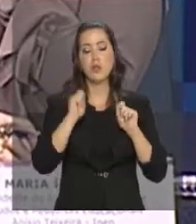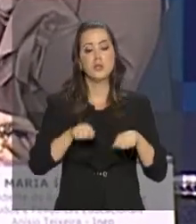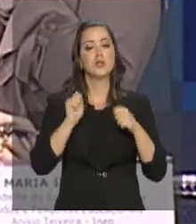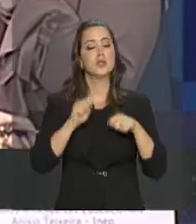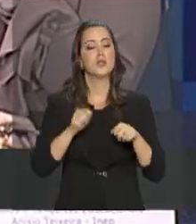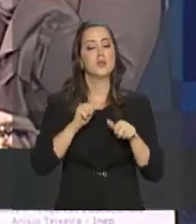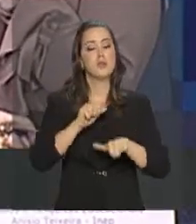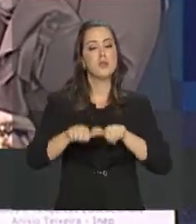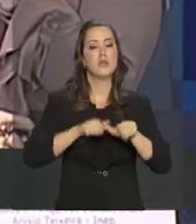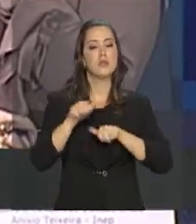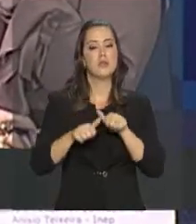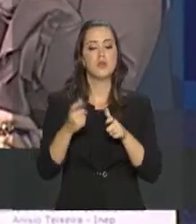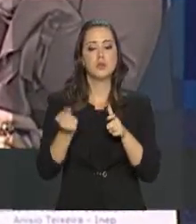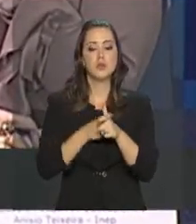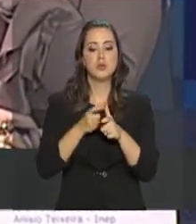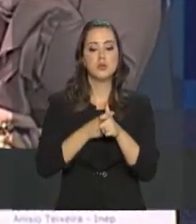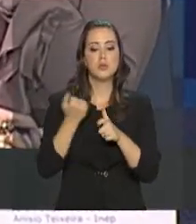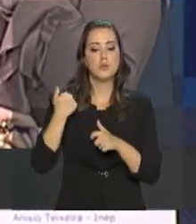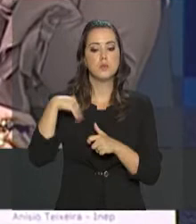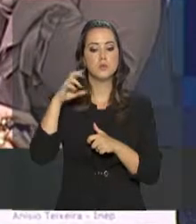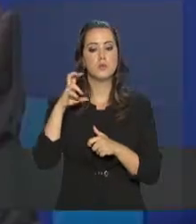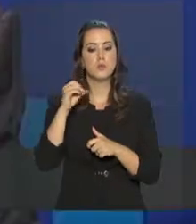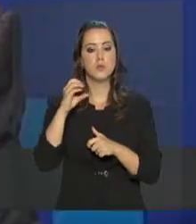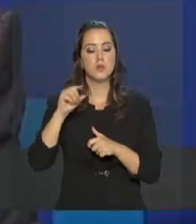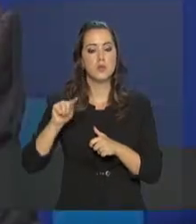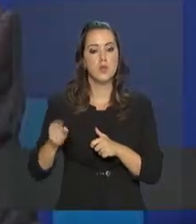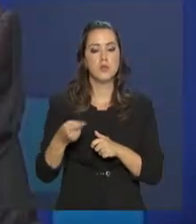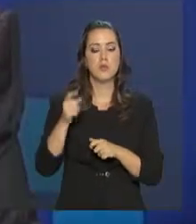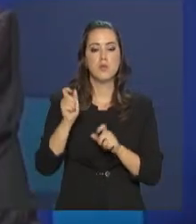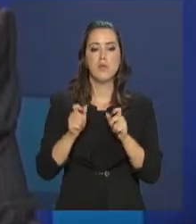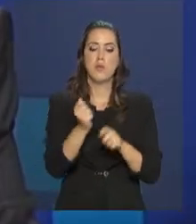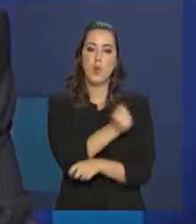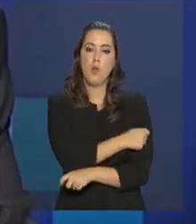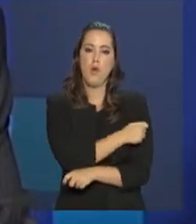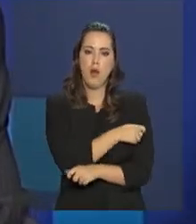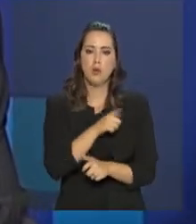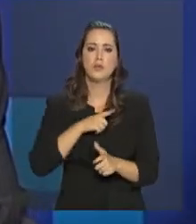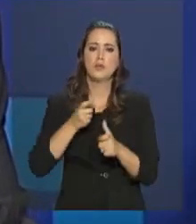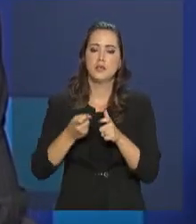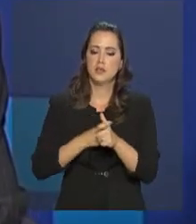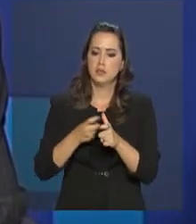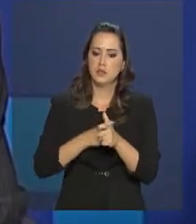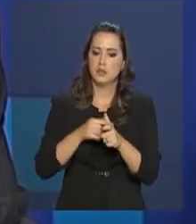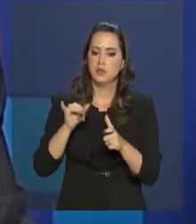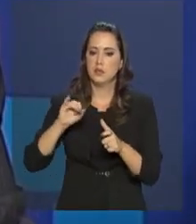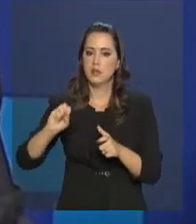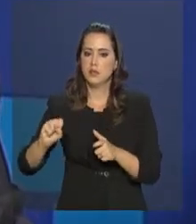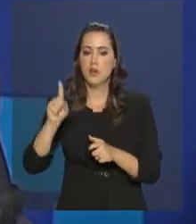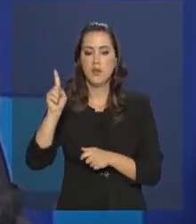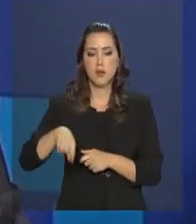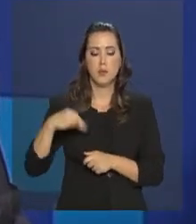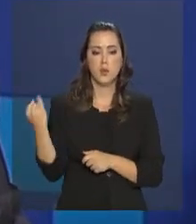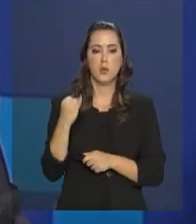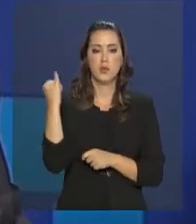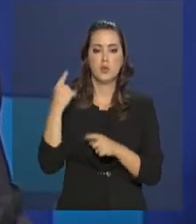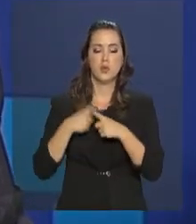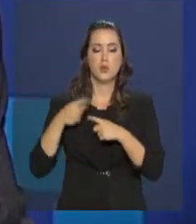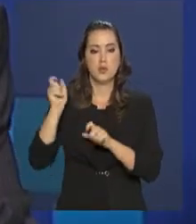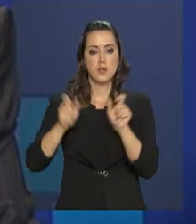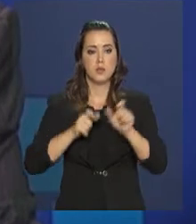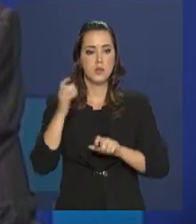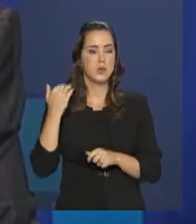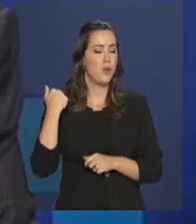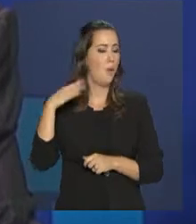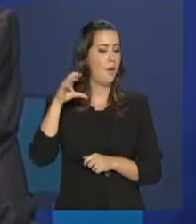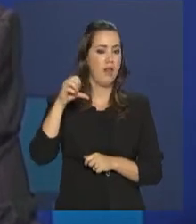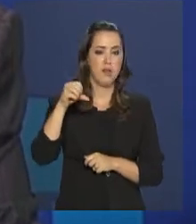permitindo a renegociação para mais de 500 mil estudantes que estão inadimplentes no FIES. É muito importante, porque esses estudantes estão com mais